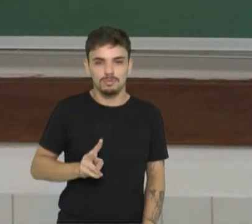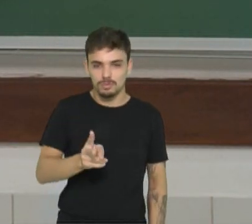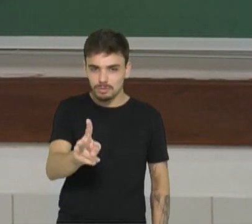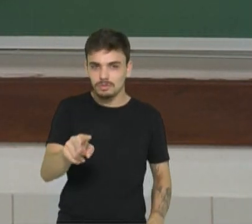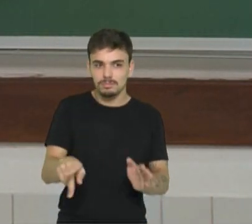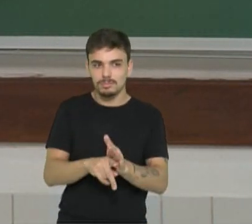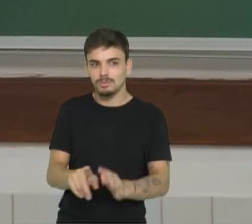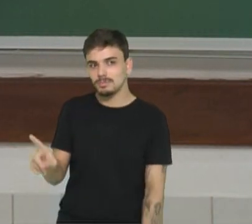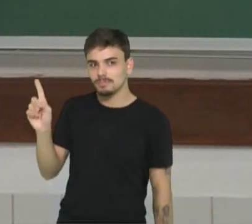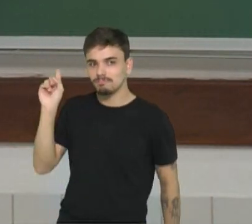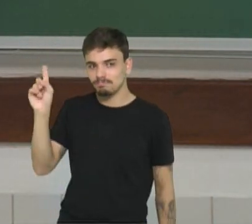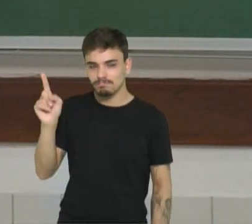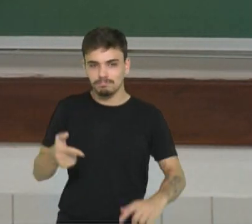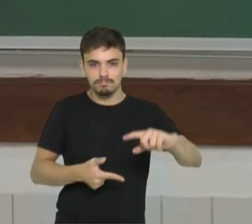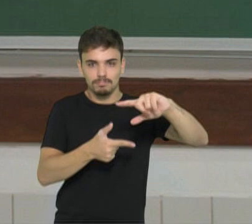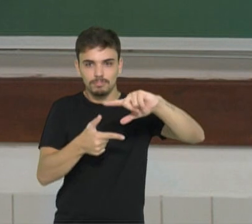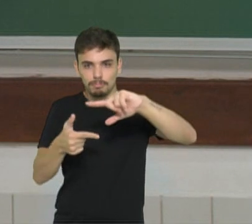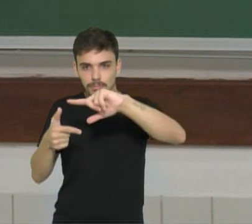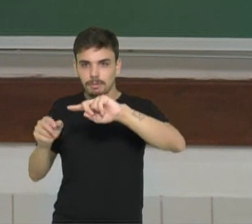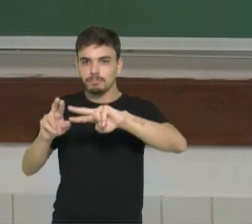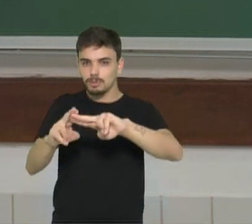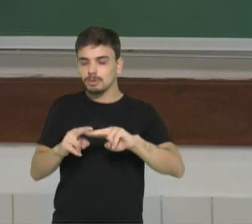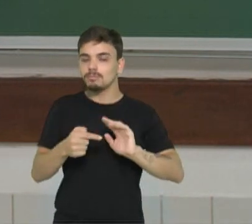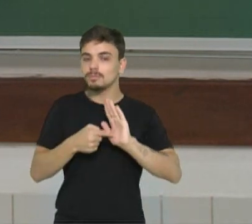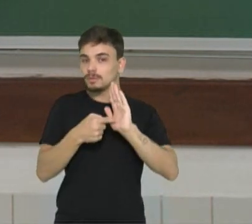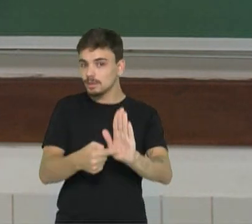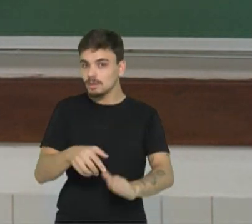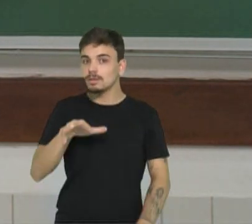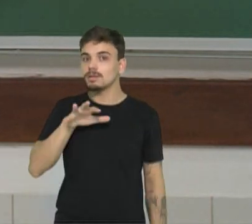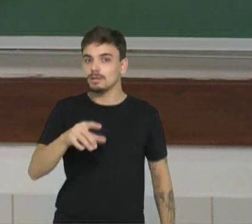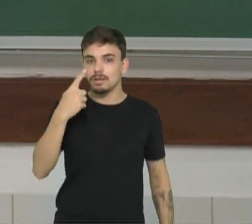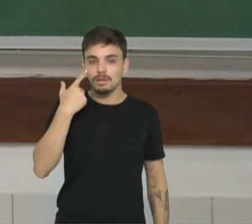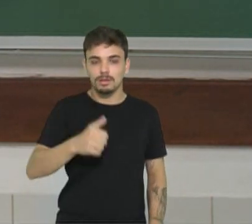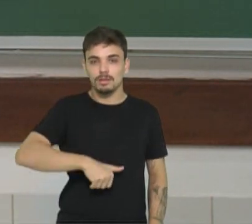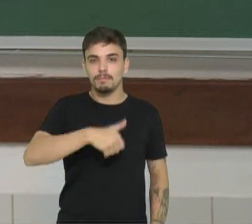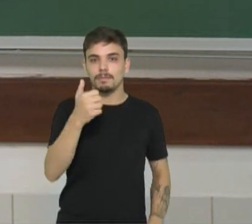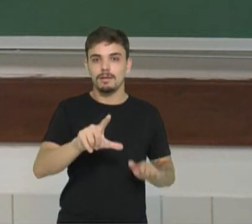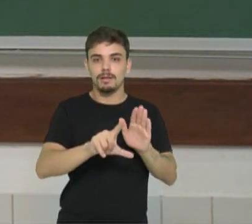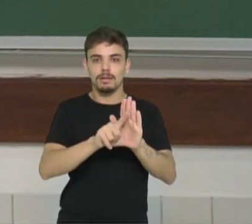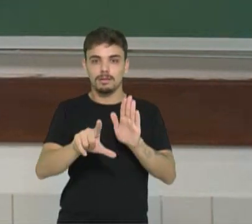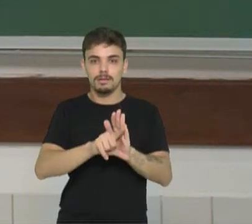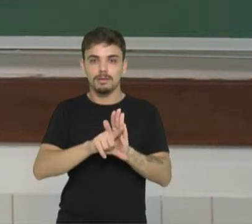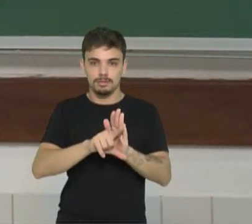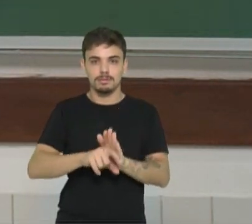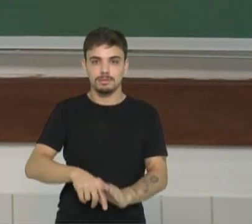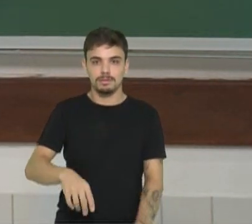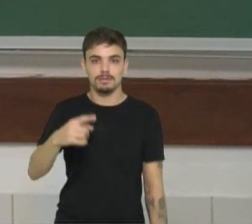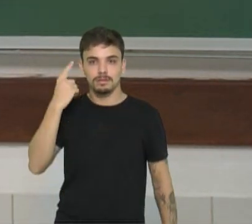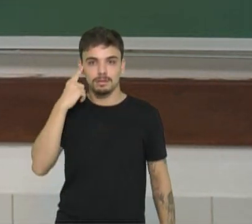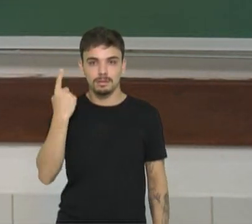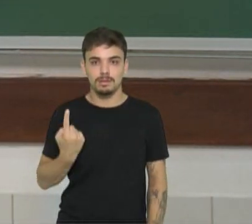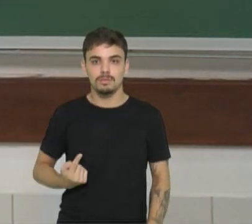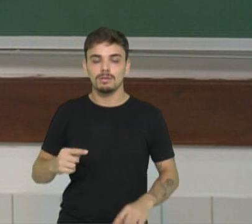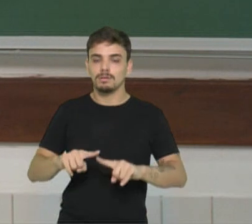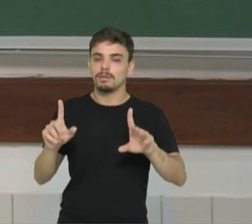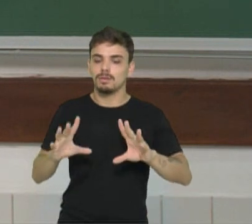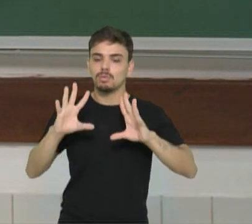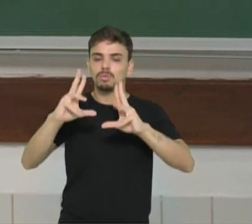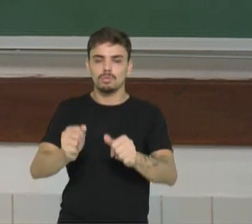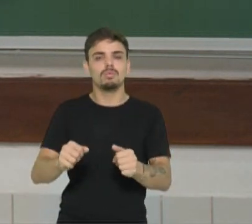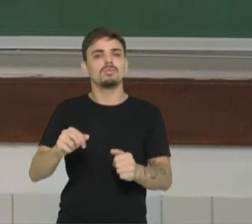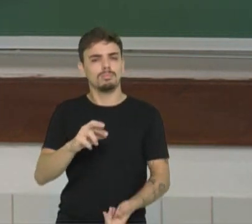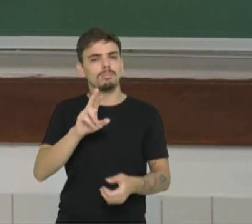dessa tirinha, tá? Então, frisando aqui, primeira lei de Newton, todo o corpo em repouso, ele tende a ficar ali em repouso.